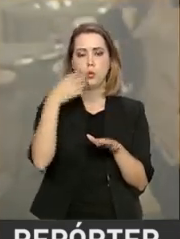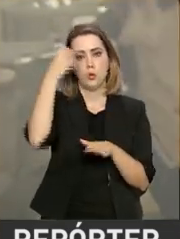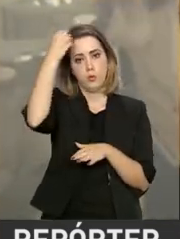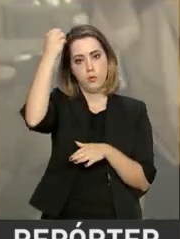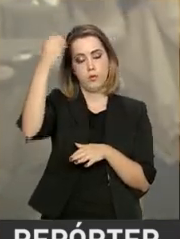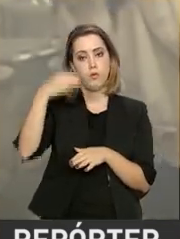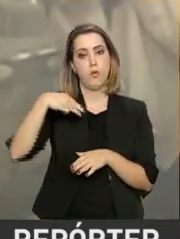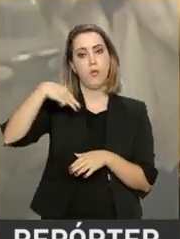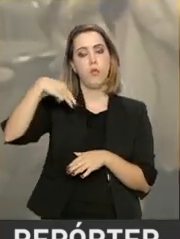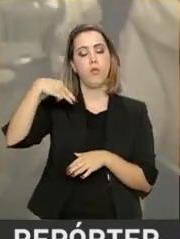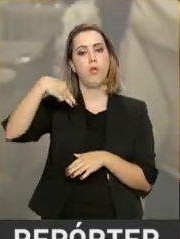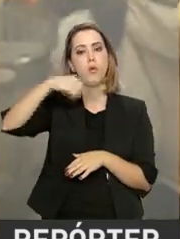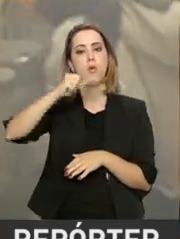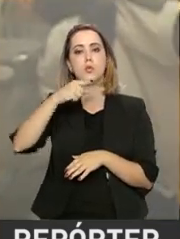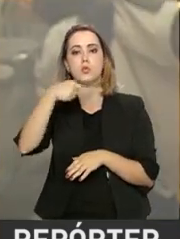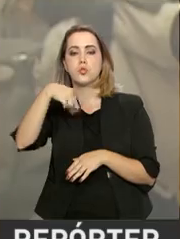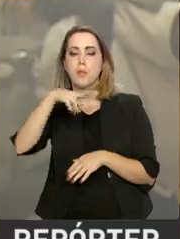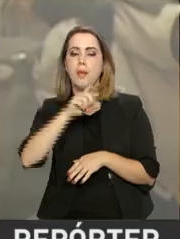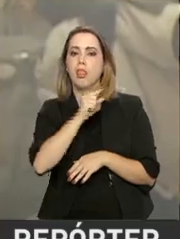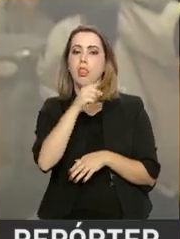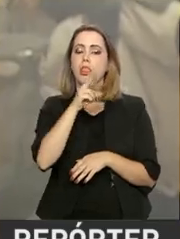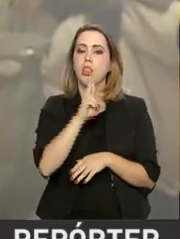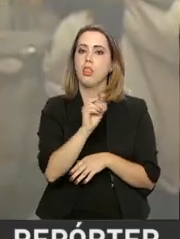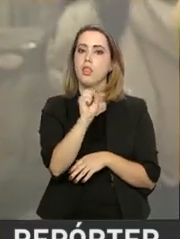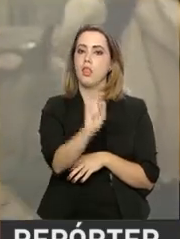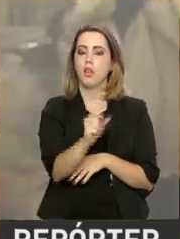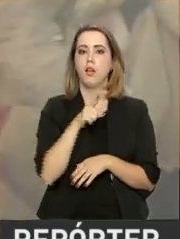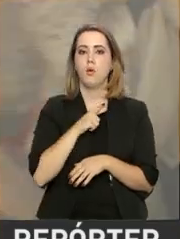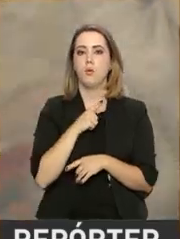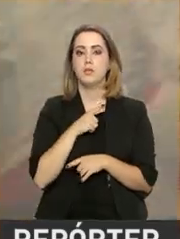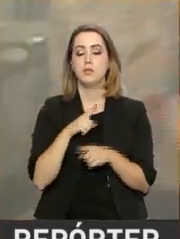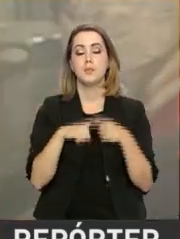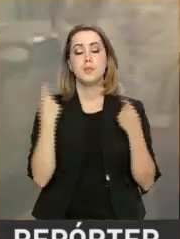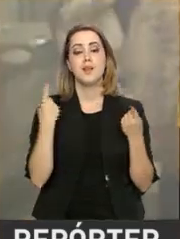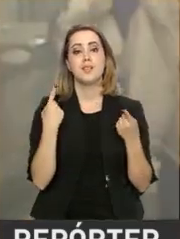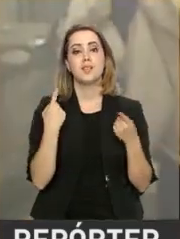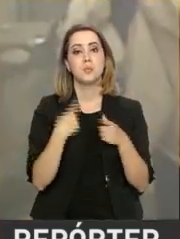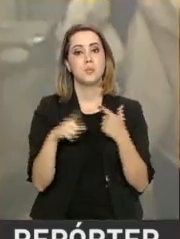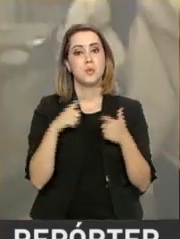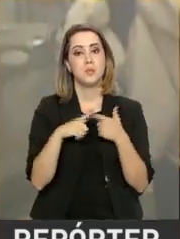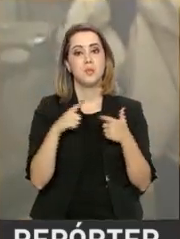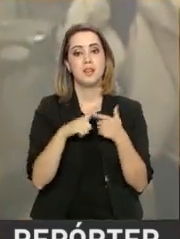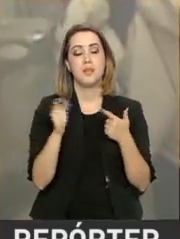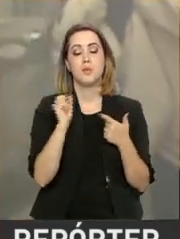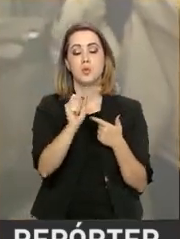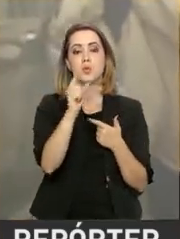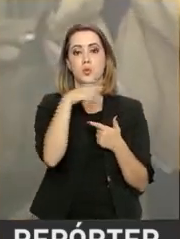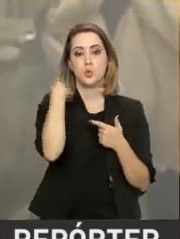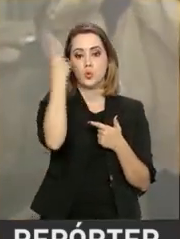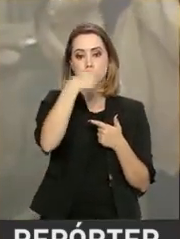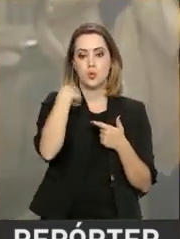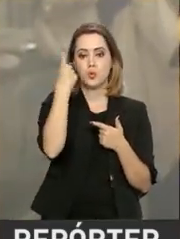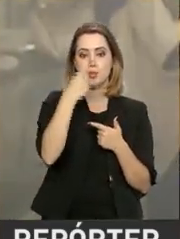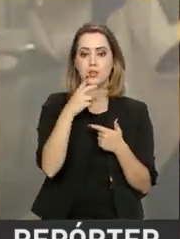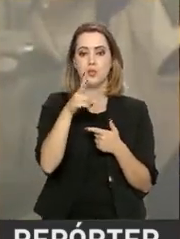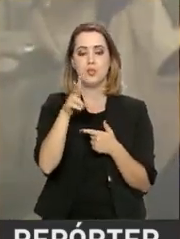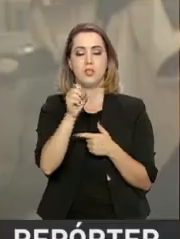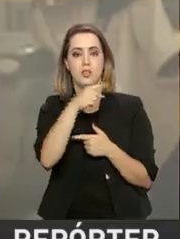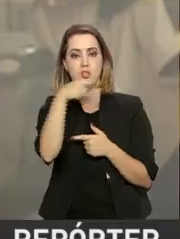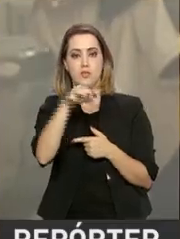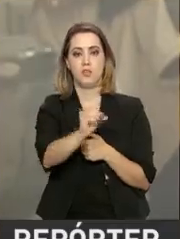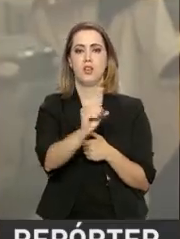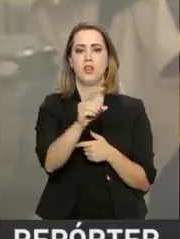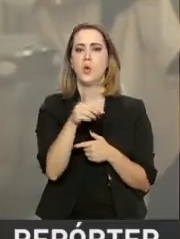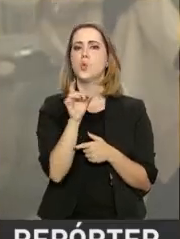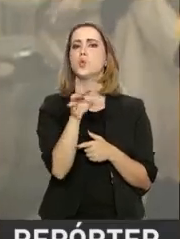duração e por conta do horário de verão ele aparece como 2 horas então você perde 4 horas eu não entendi para onde vão essas horas